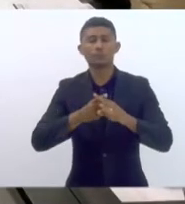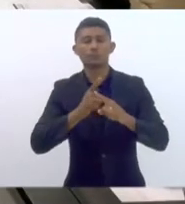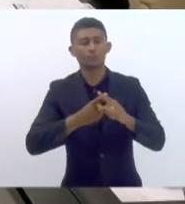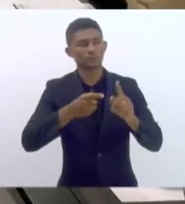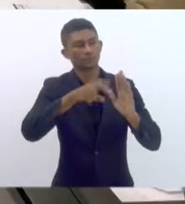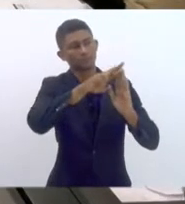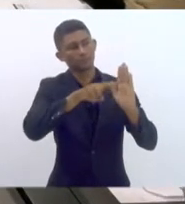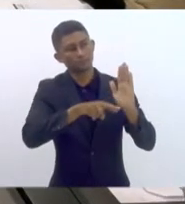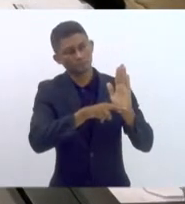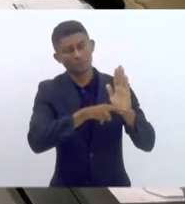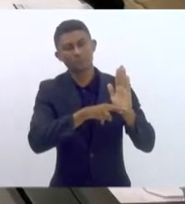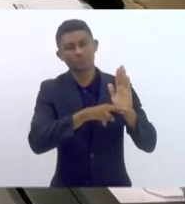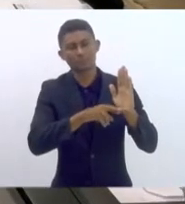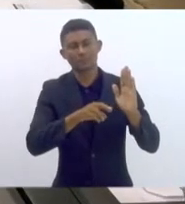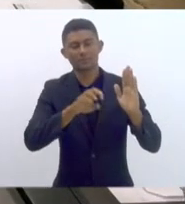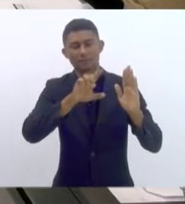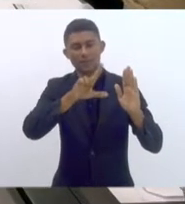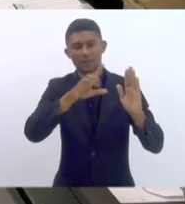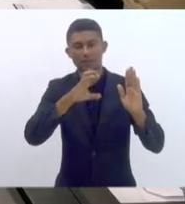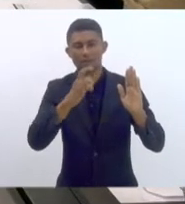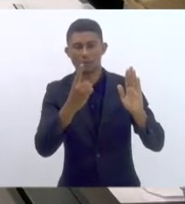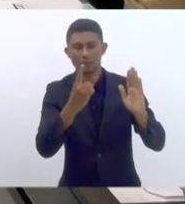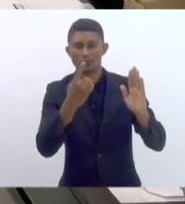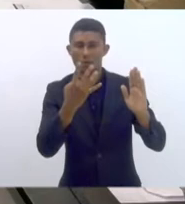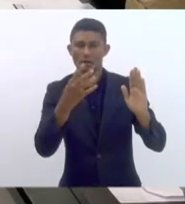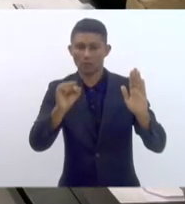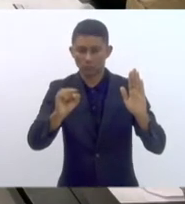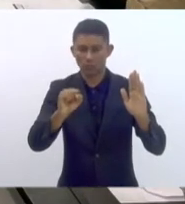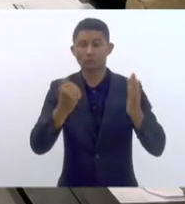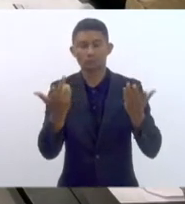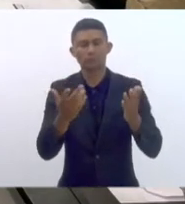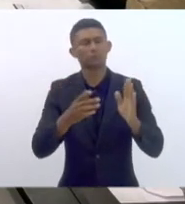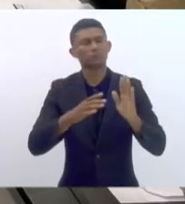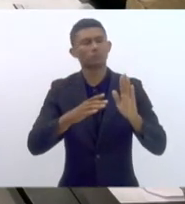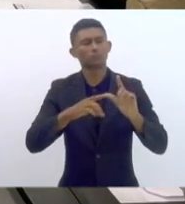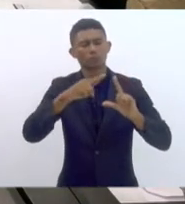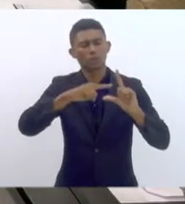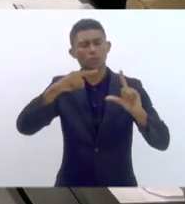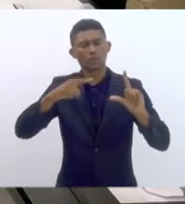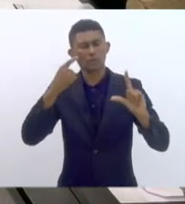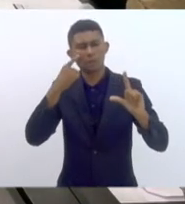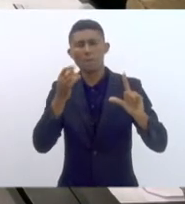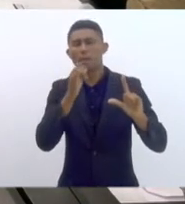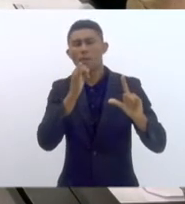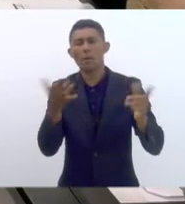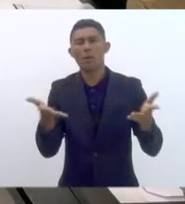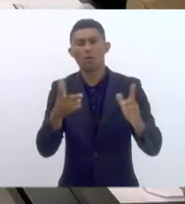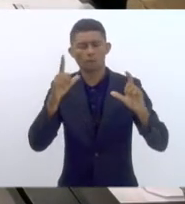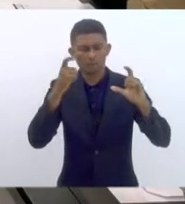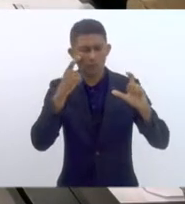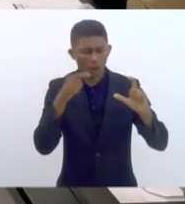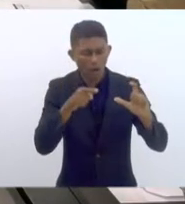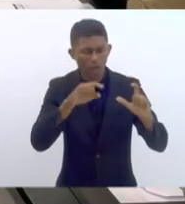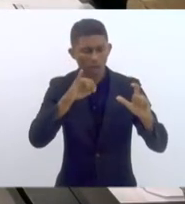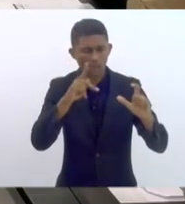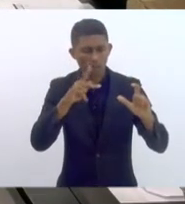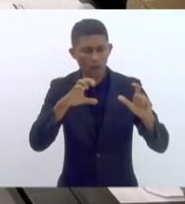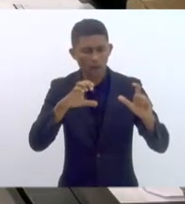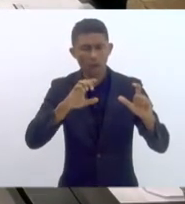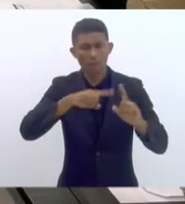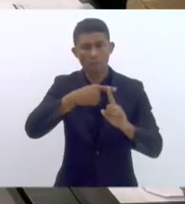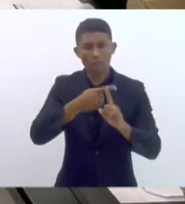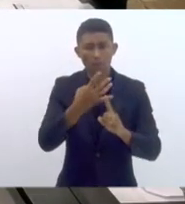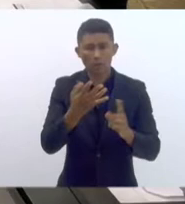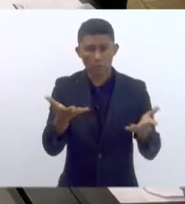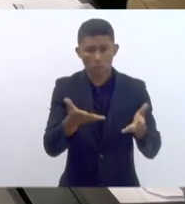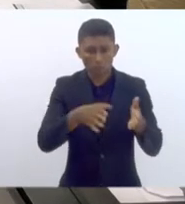LC 148... O índice não é assim, eu olho a foto hoje, IPCA mais 4 hoje está menor do que a Selic,